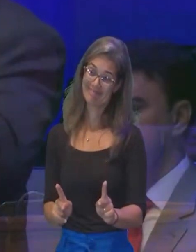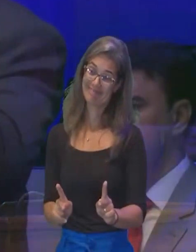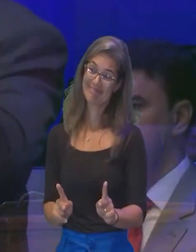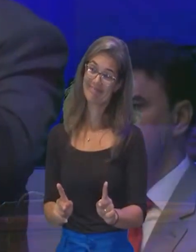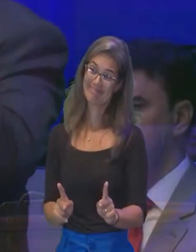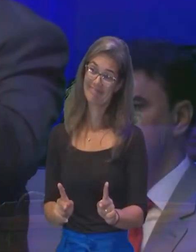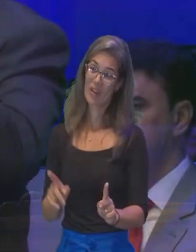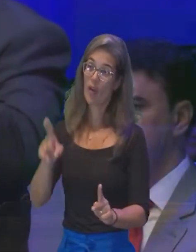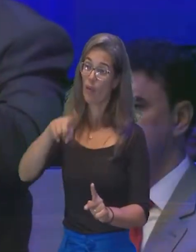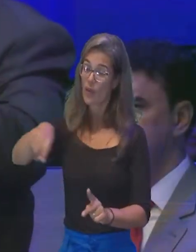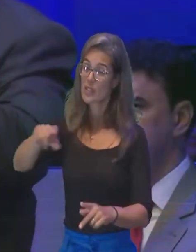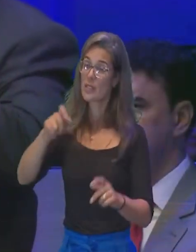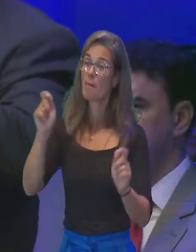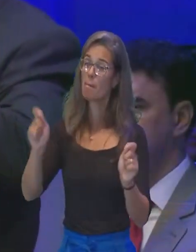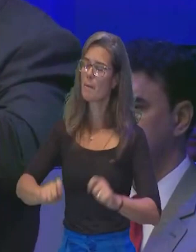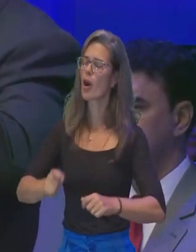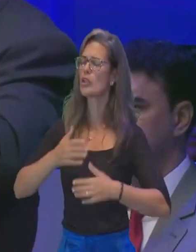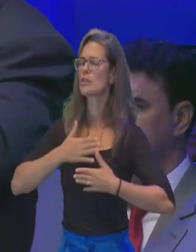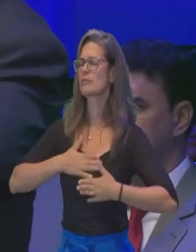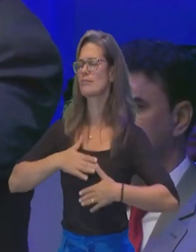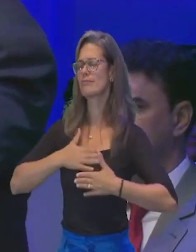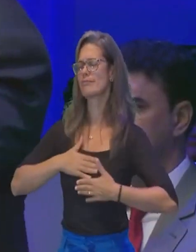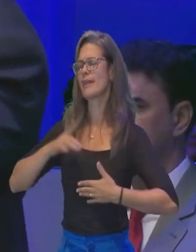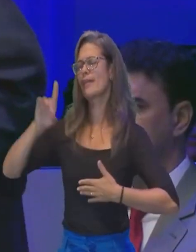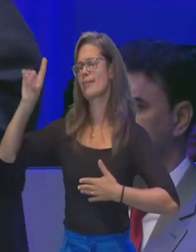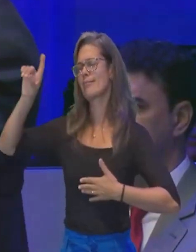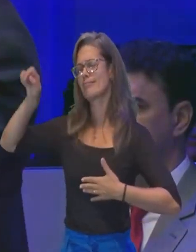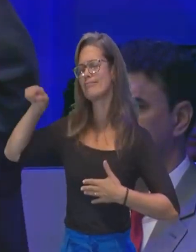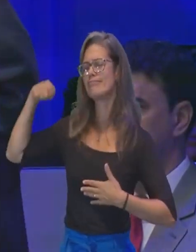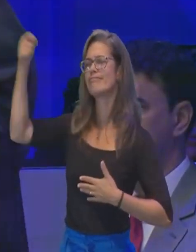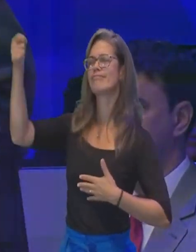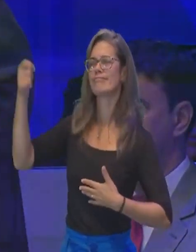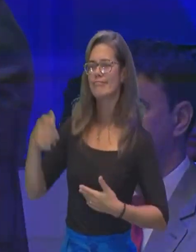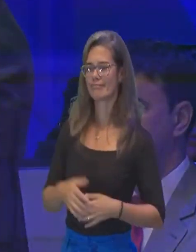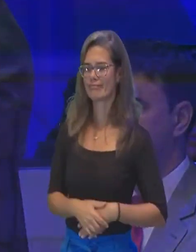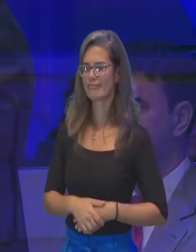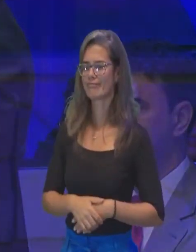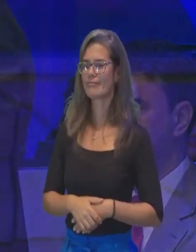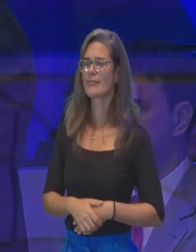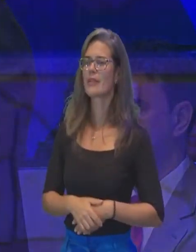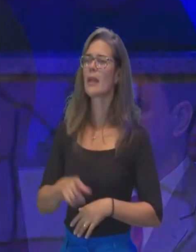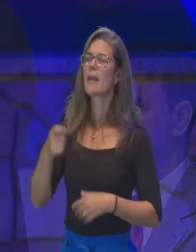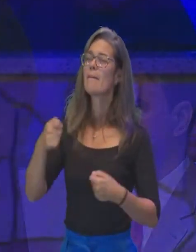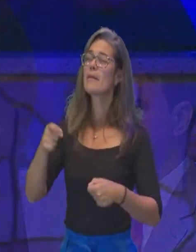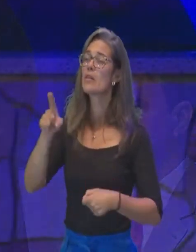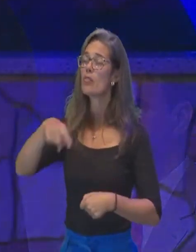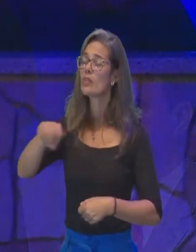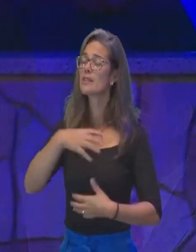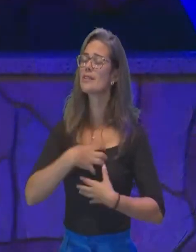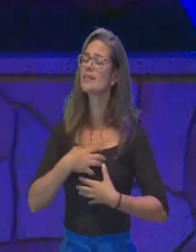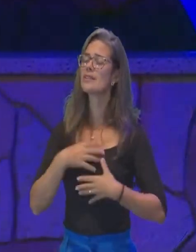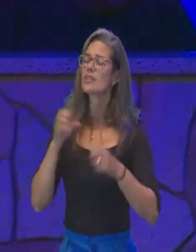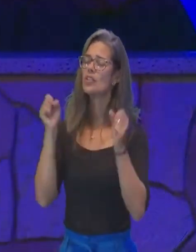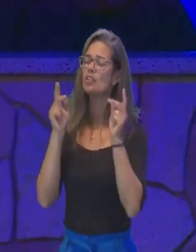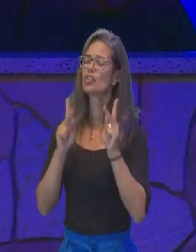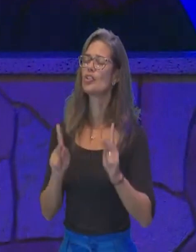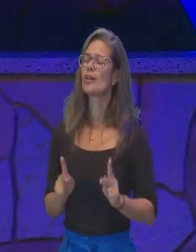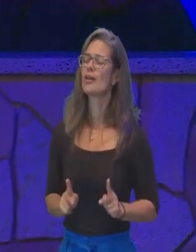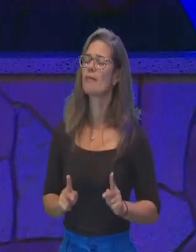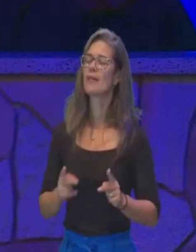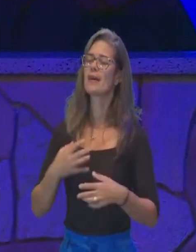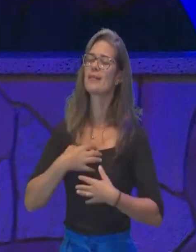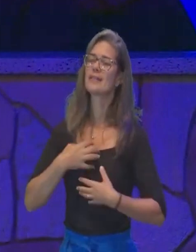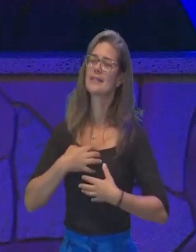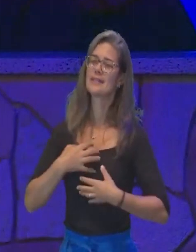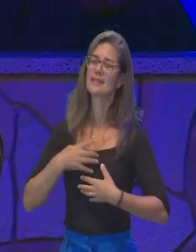e sabei que eu sou Deus. Pare de se debater, queridos. Ouça o silêncio, ouça a voz de Deus através do silêncio e